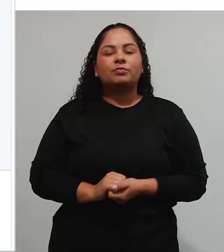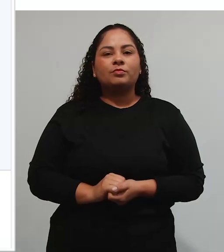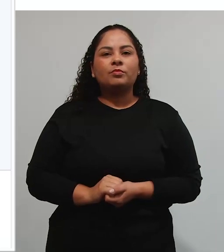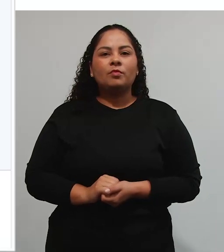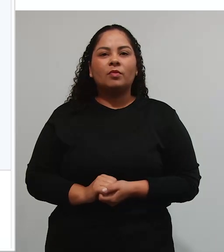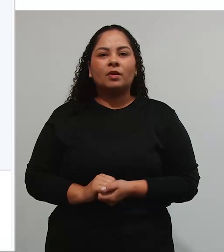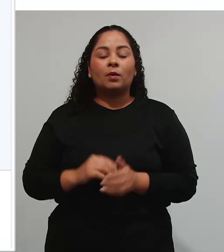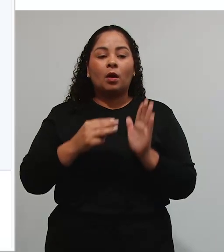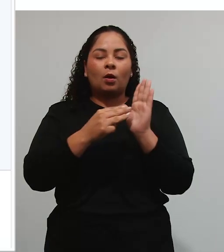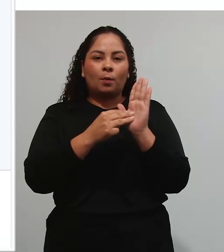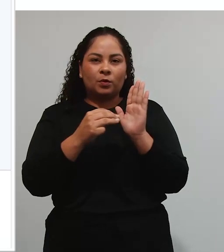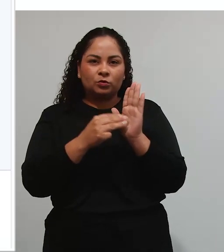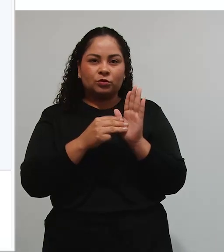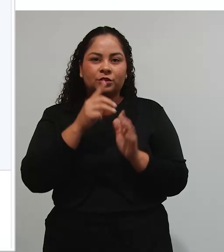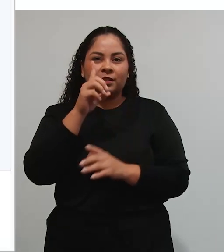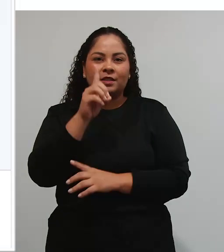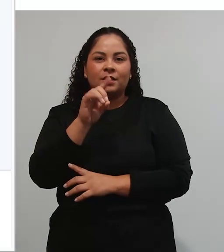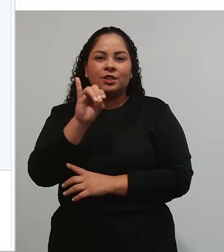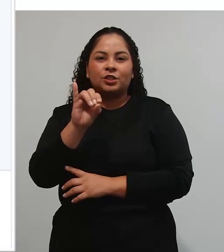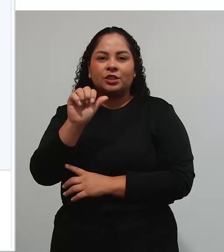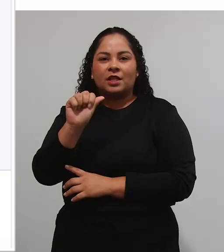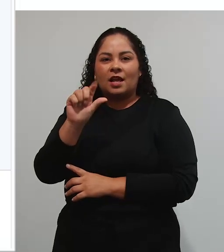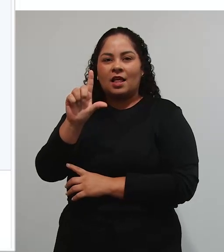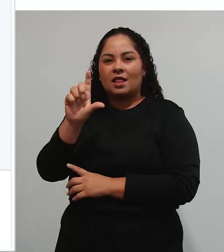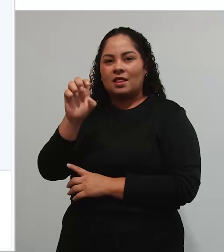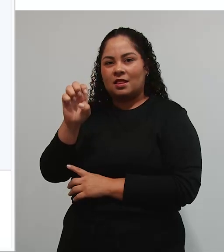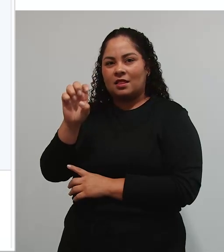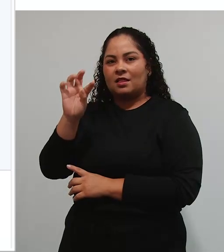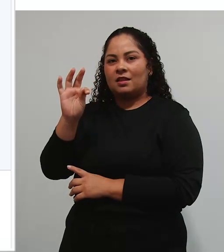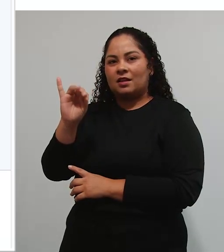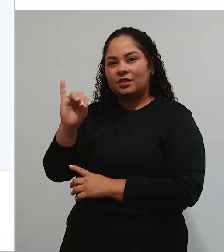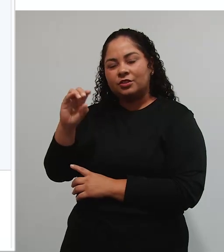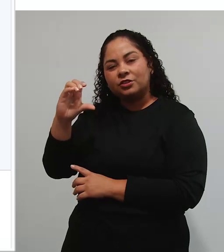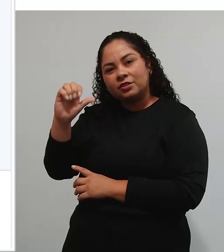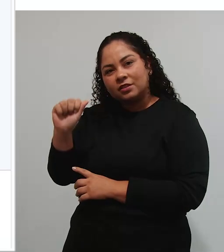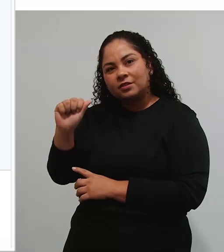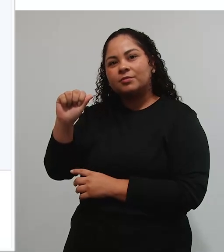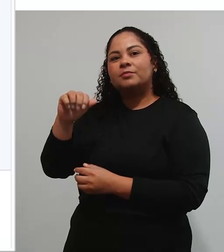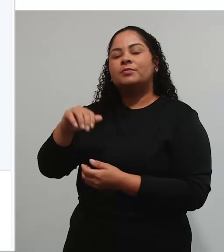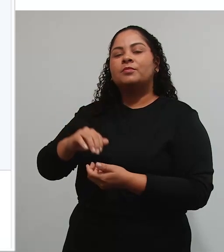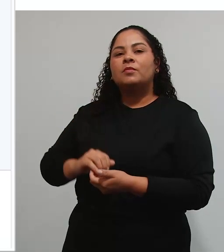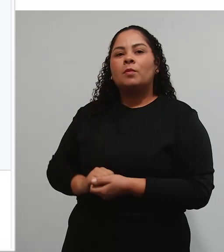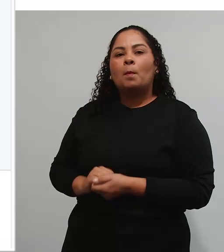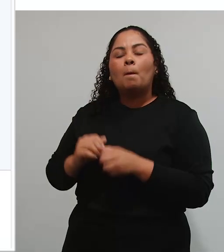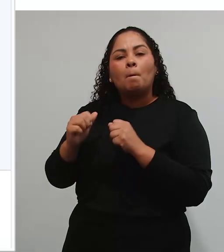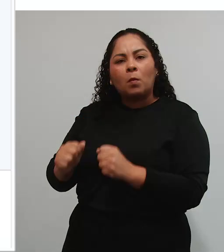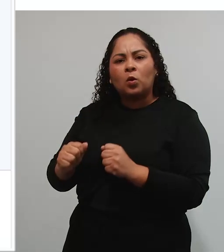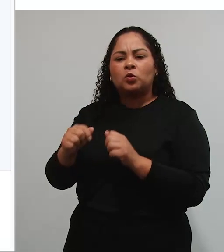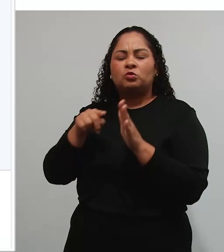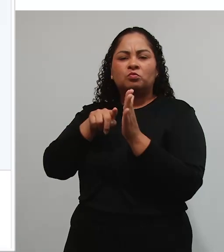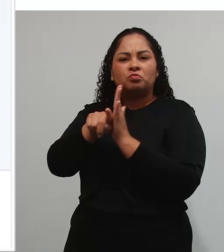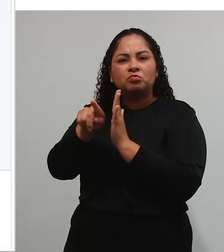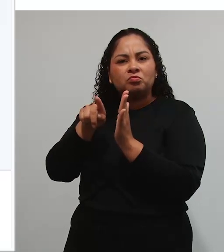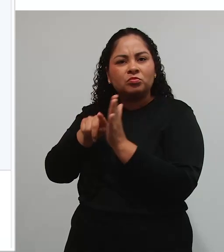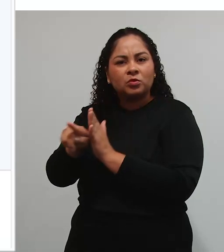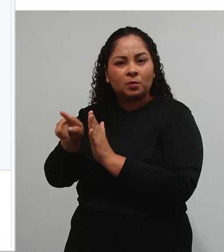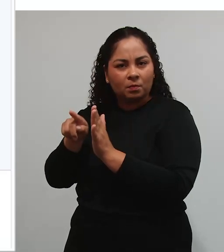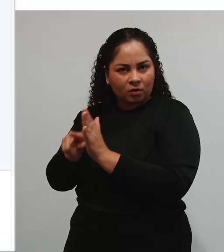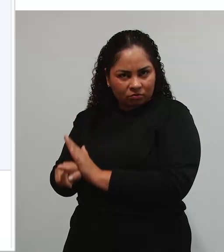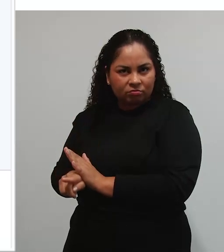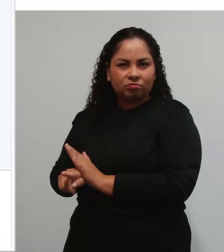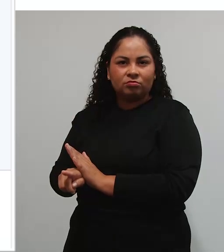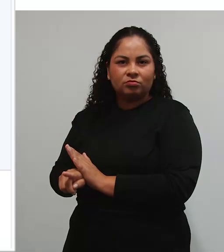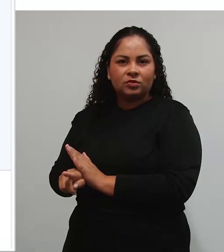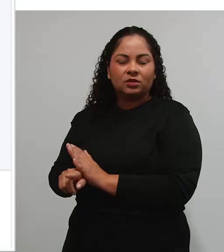também pode ser um método quando você trabalha com entrevista. As perguntas devem ser abertas porque convidam o